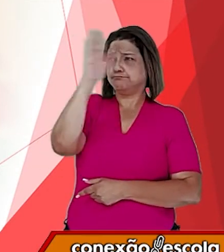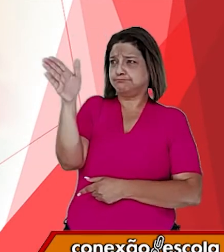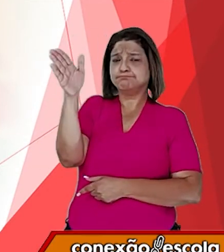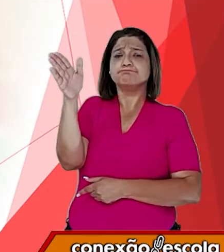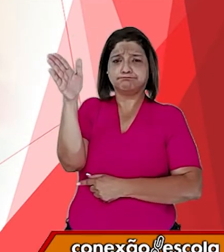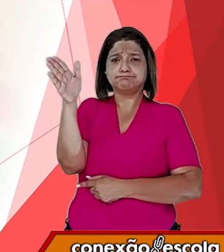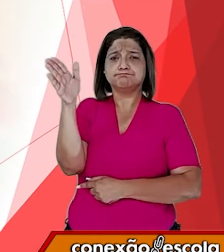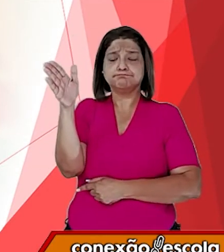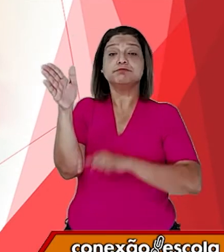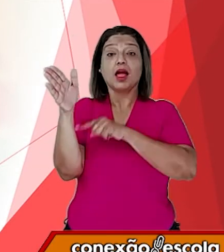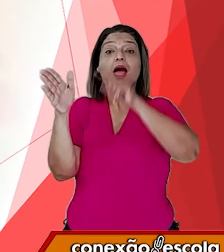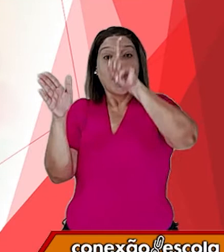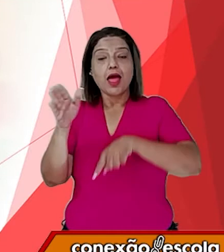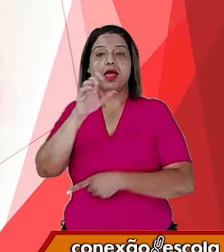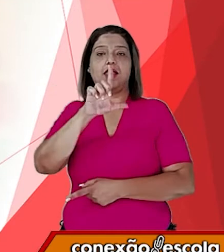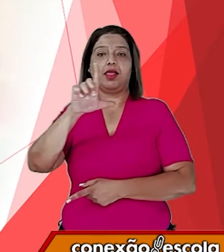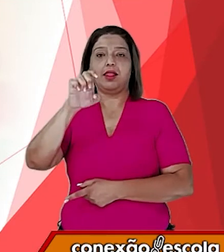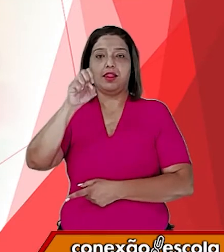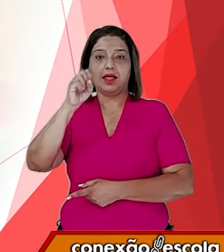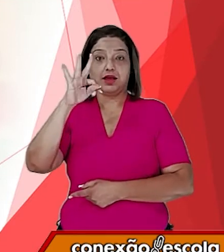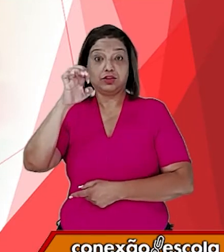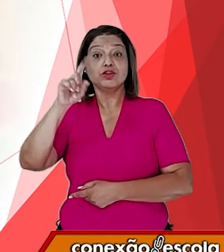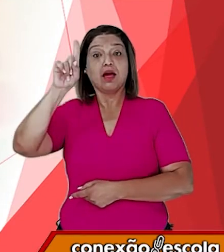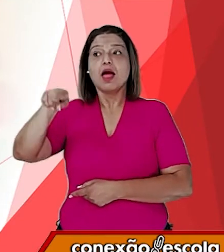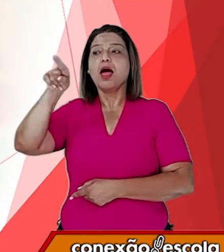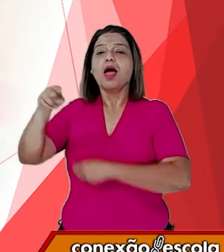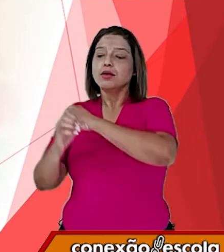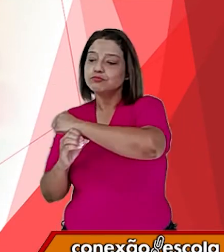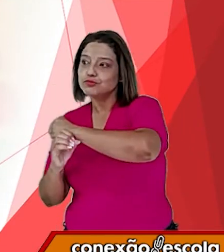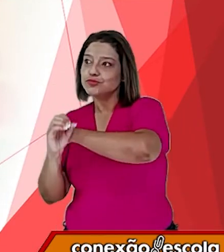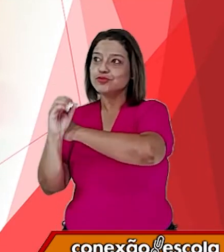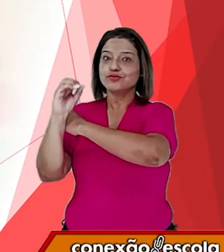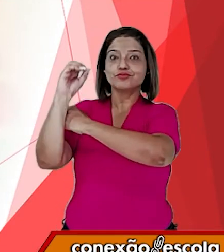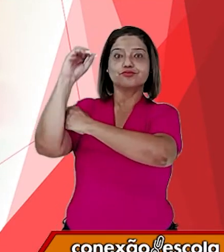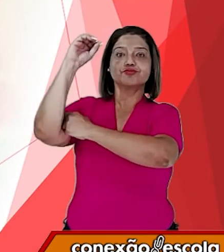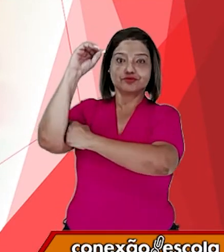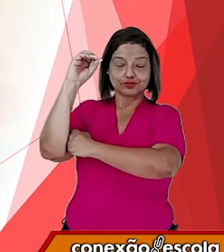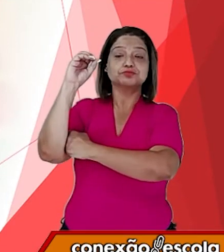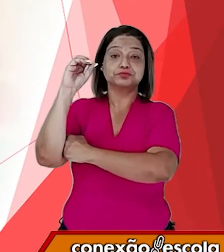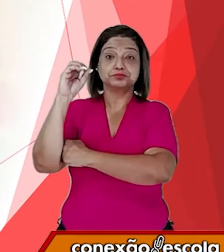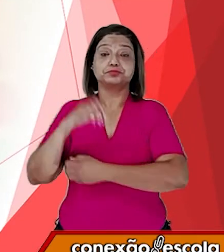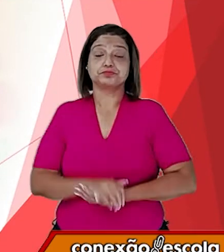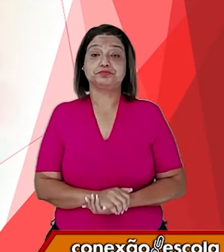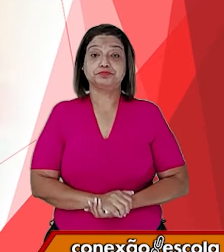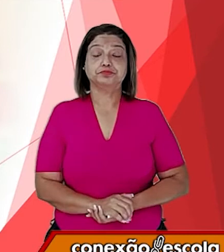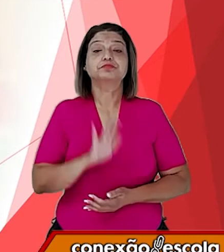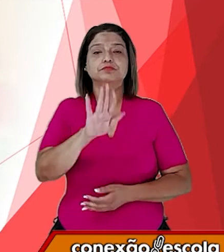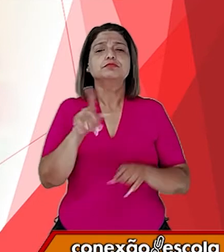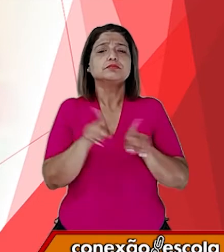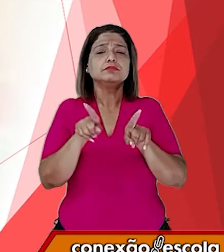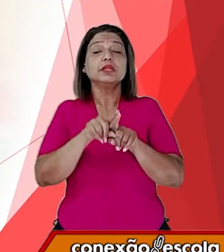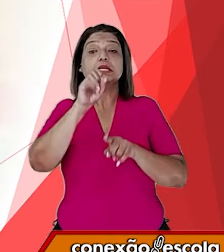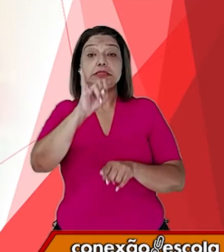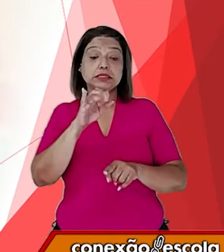leste, que pode ser chamado de nascente por esse motivo. De forma automática, ao